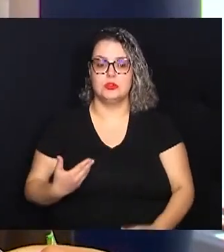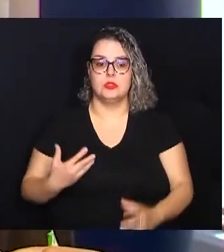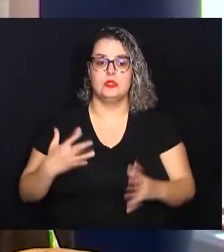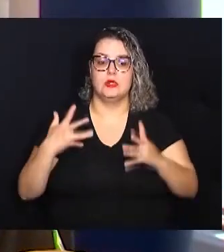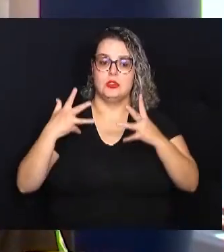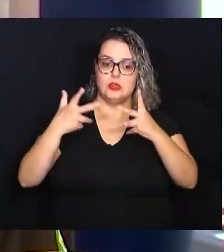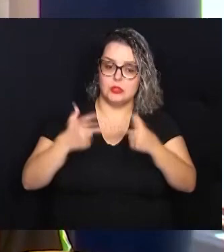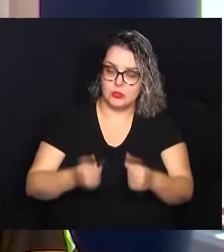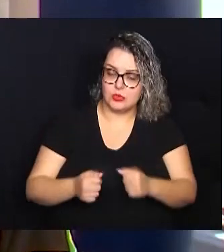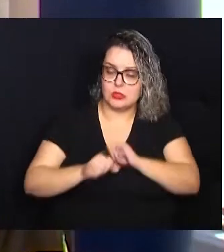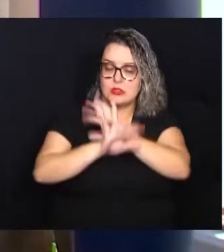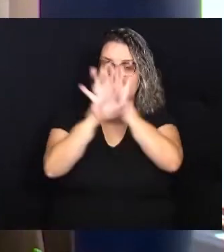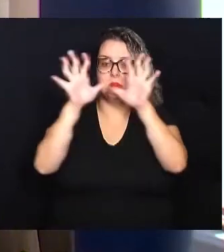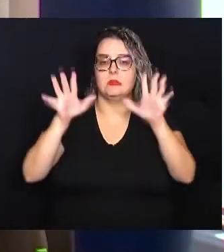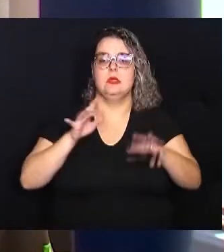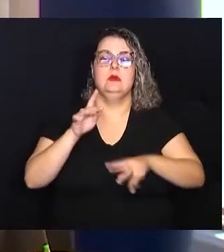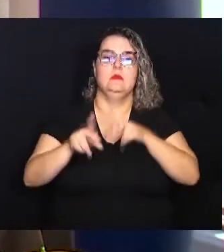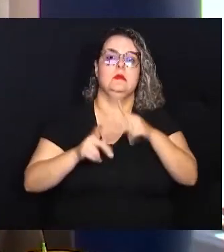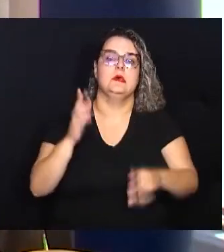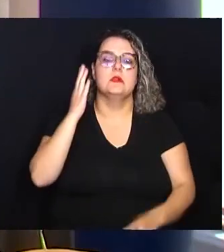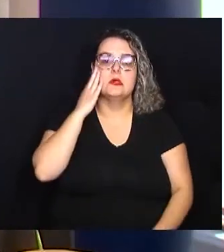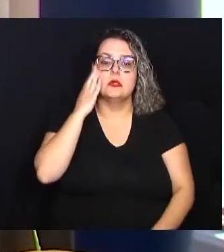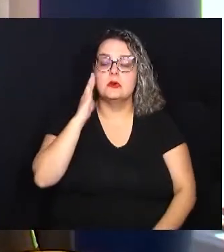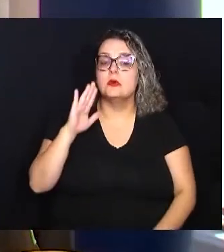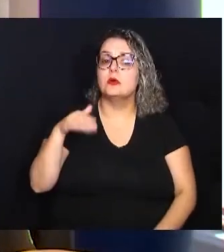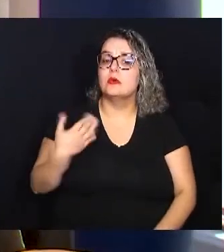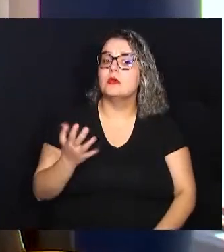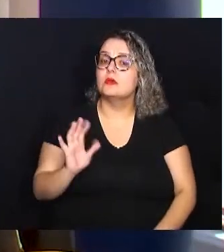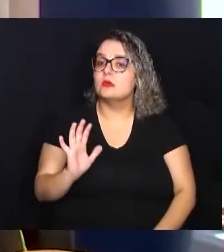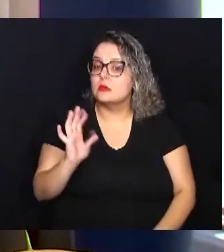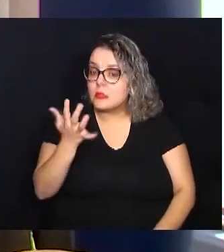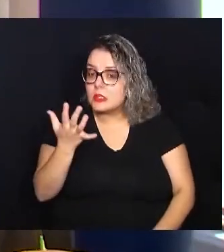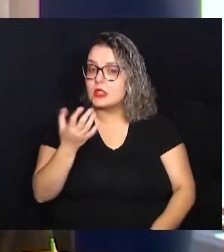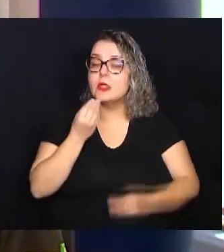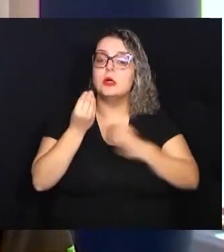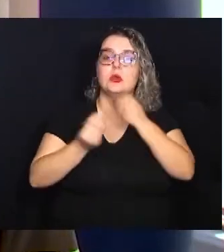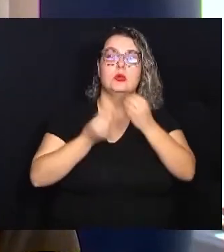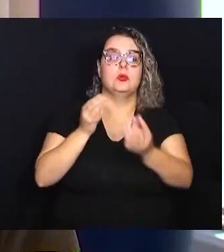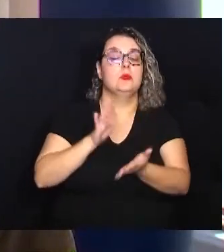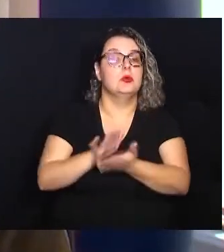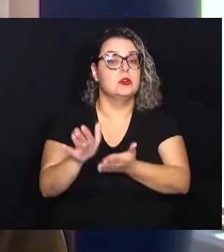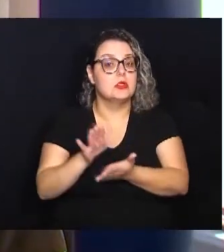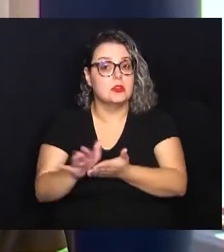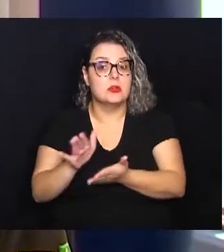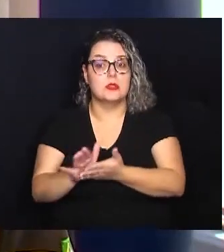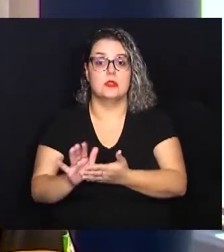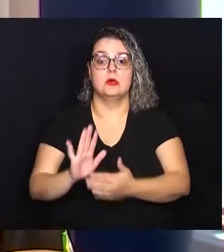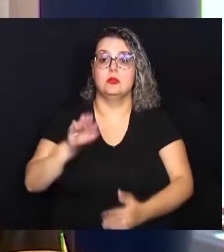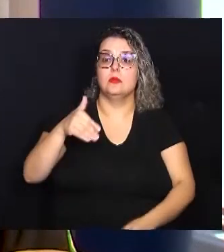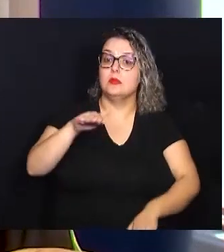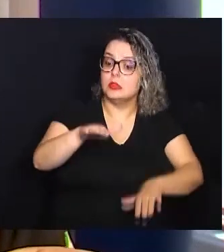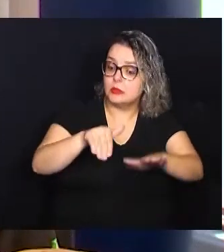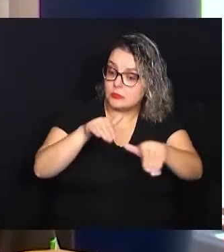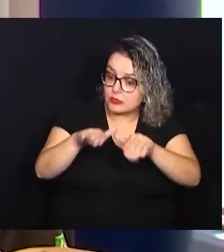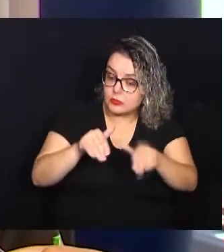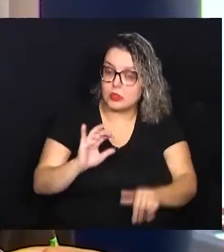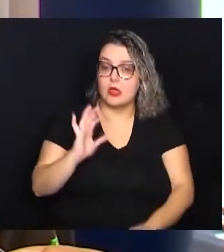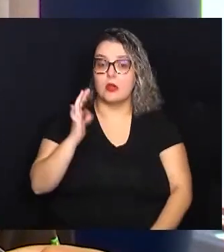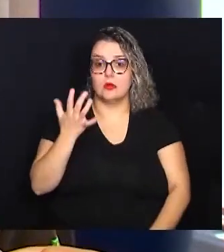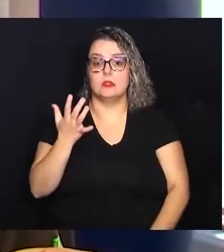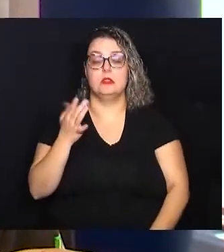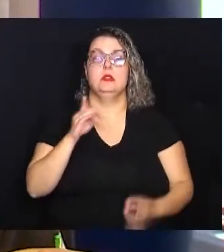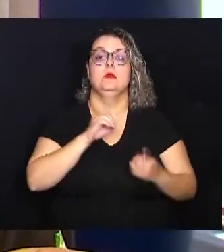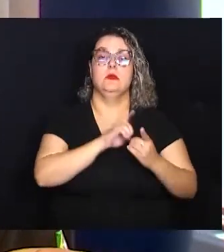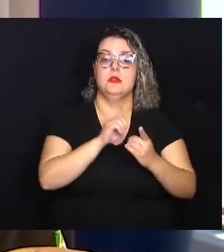eles possam saber quando que vai sair, né, como está sendo gasto, quando ocorre o chamamento. Isso vai atender com